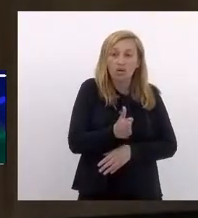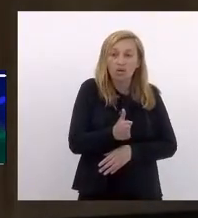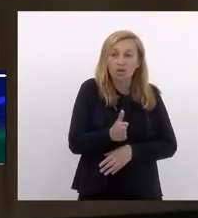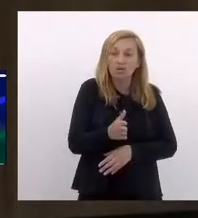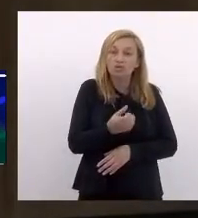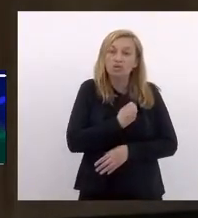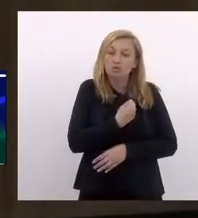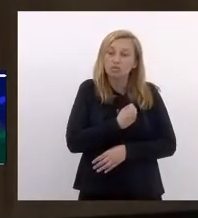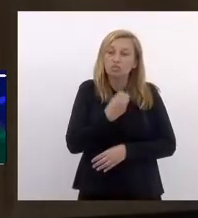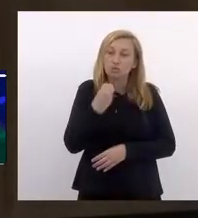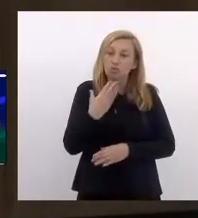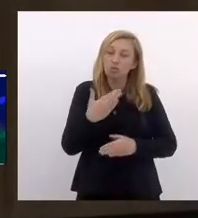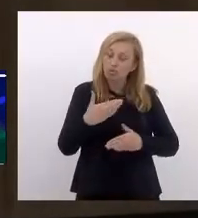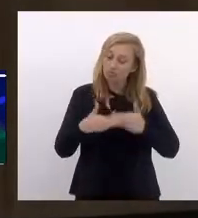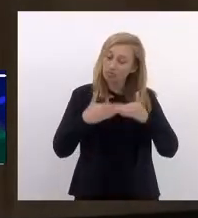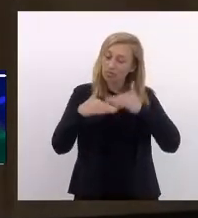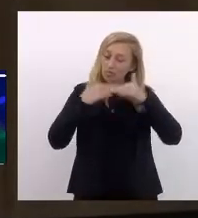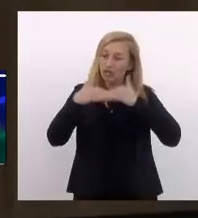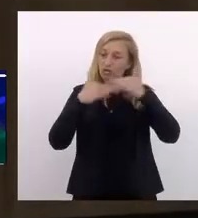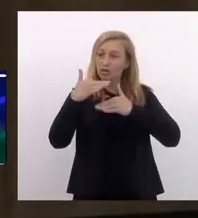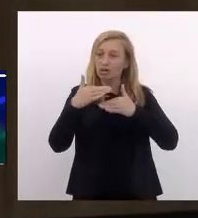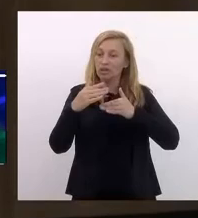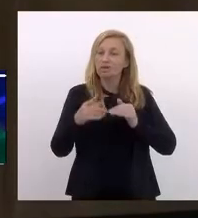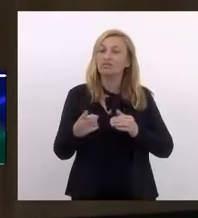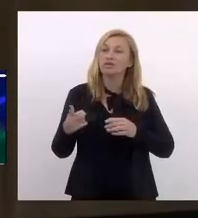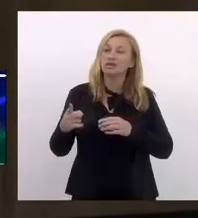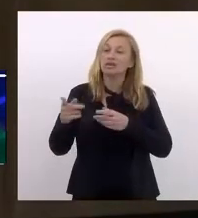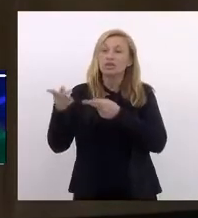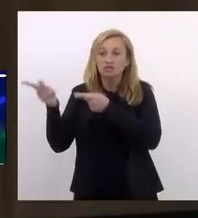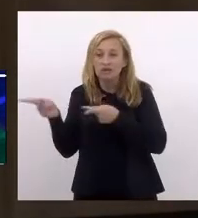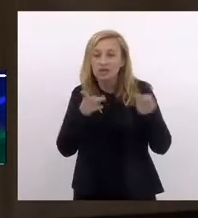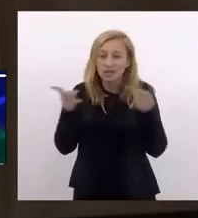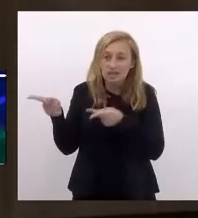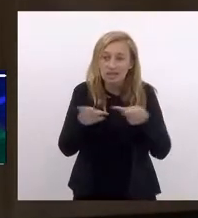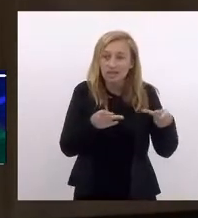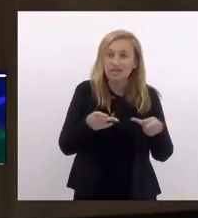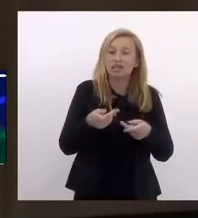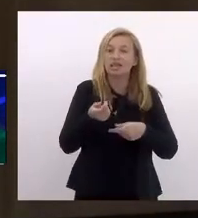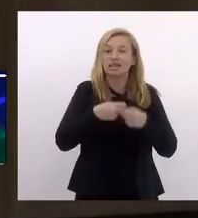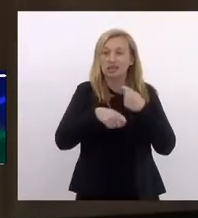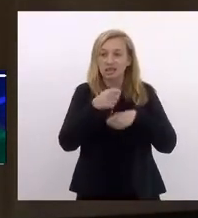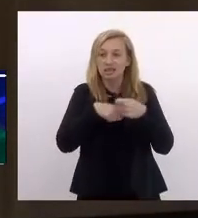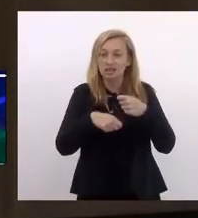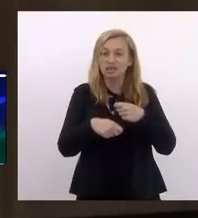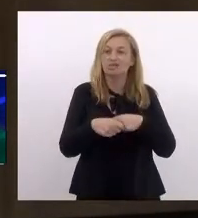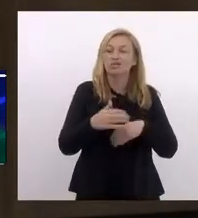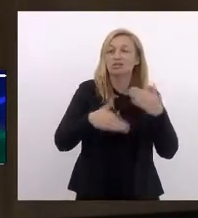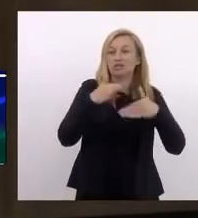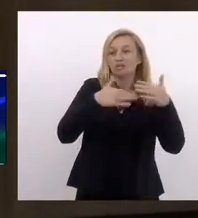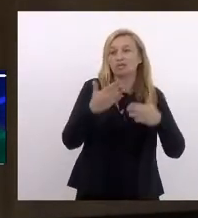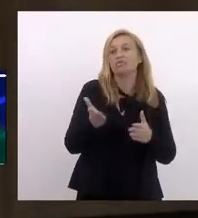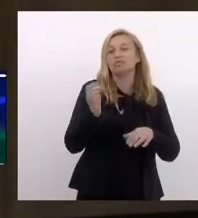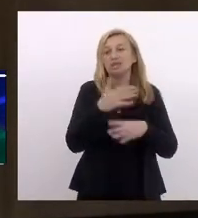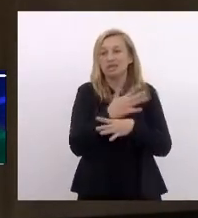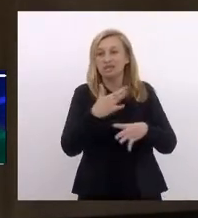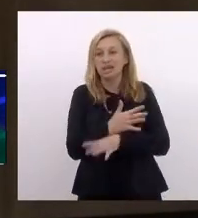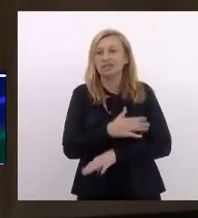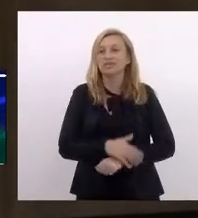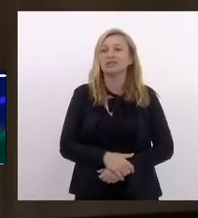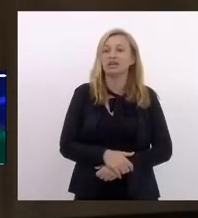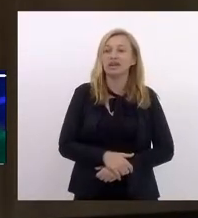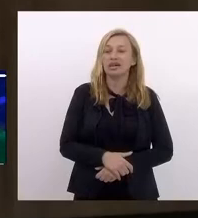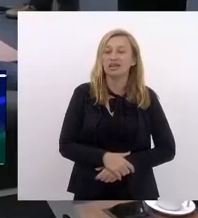num ranking importante que vai trazer turista, que vai trazer renda, desenvolvimento para a cidade. Então, muito obrigada,